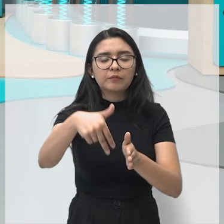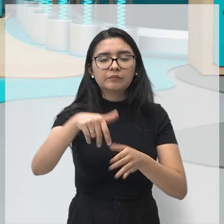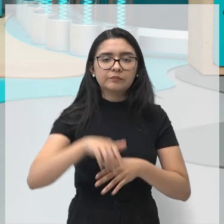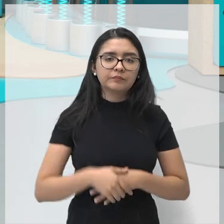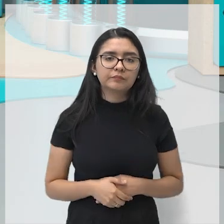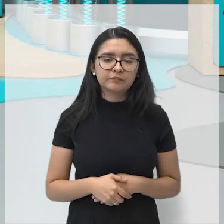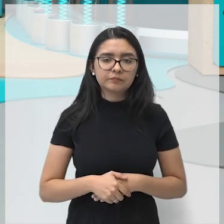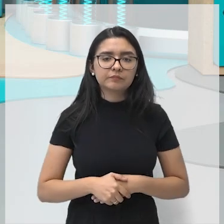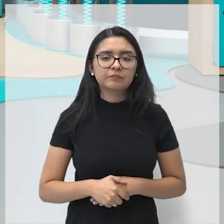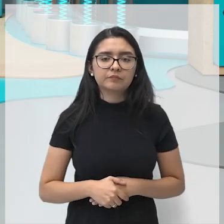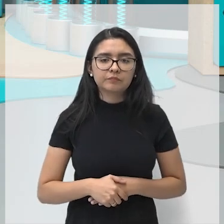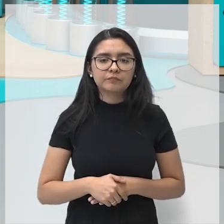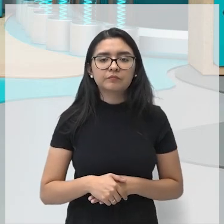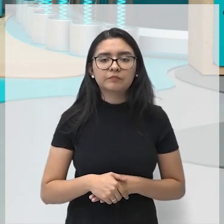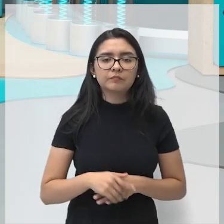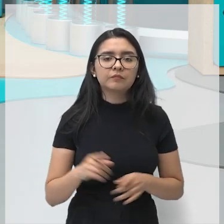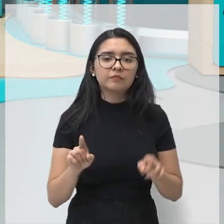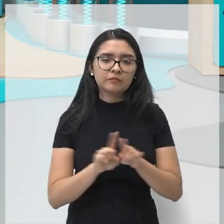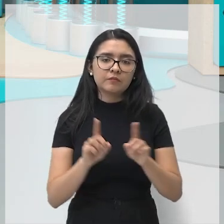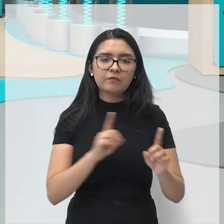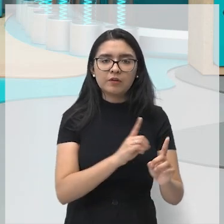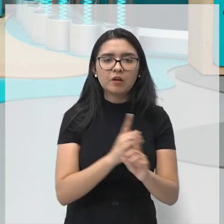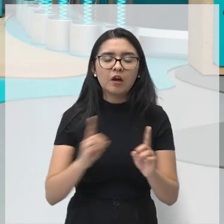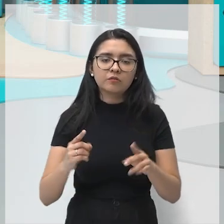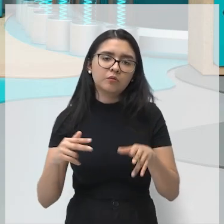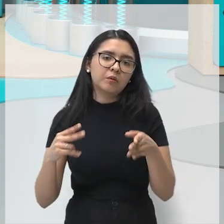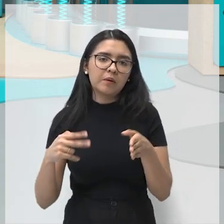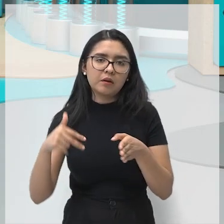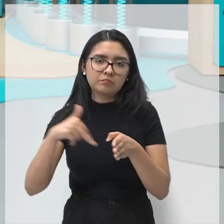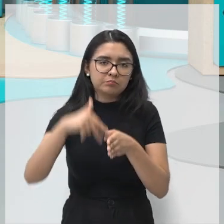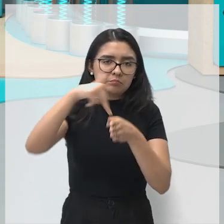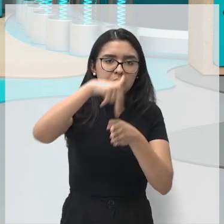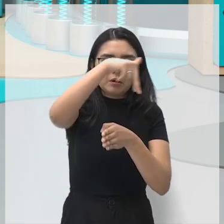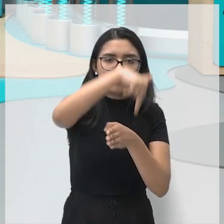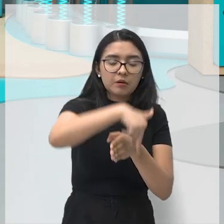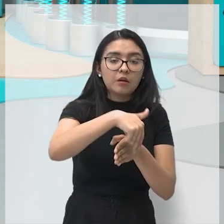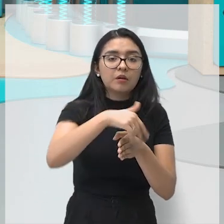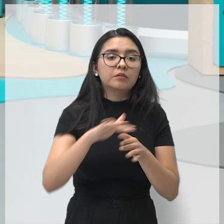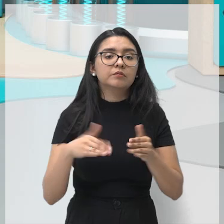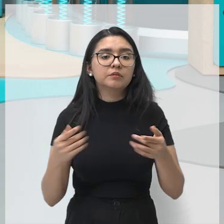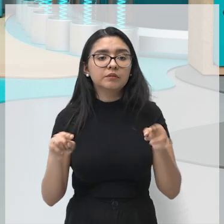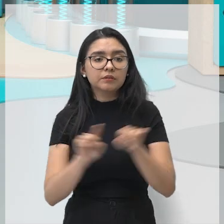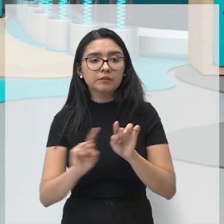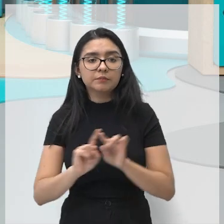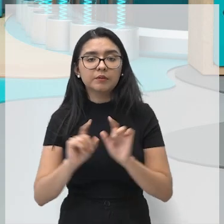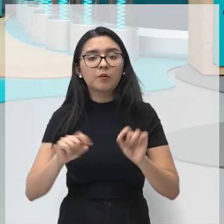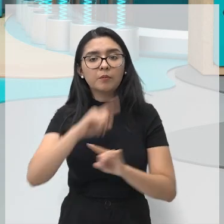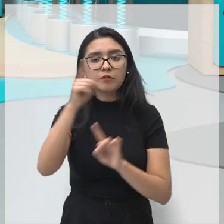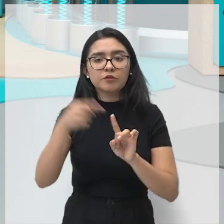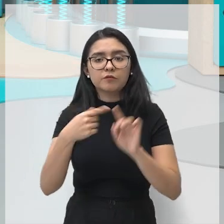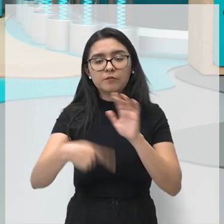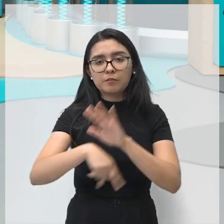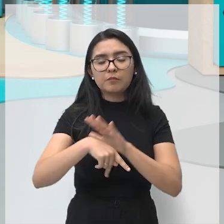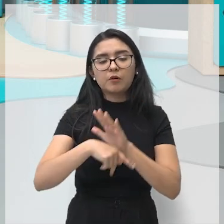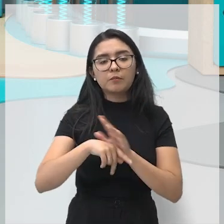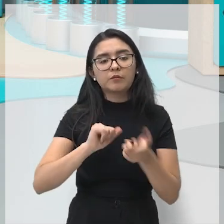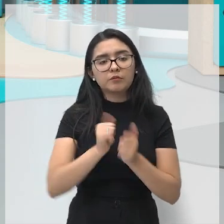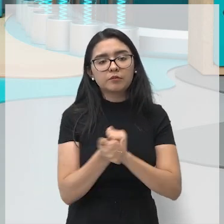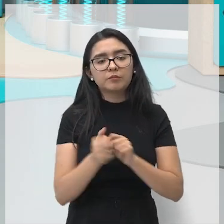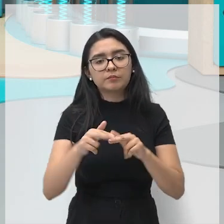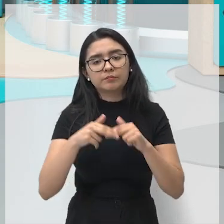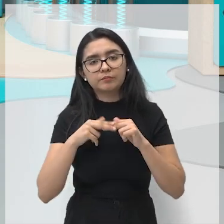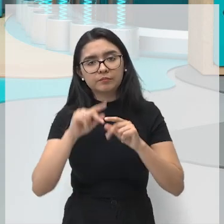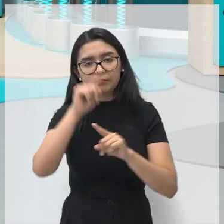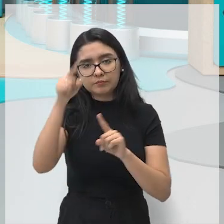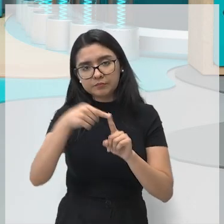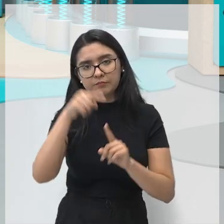fazer desviando ou vencendo os obstáculos. Isso também tem relação com os objetivos da modalidade, já que o objetivo